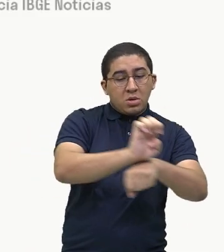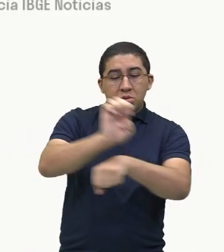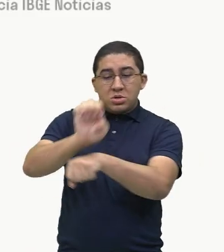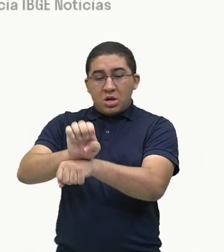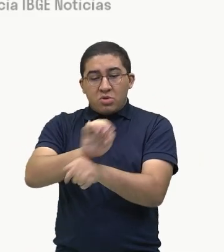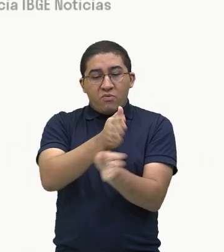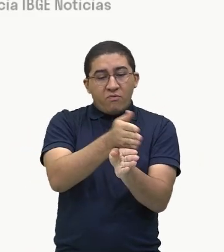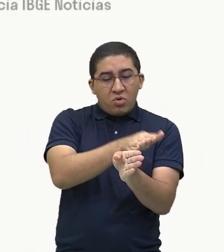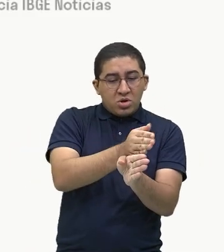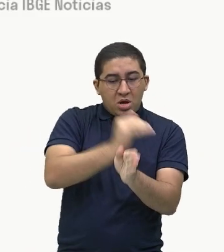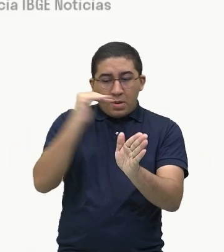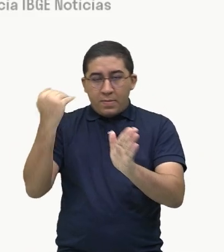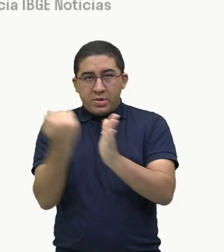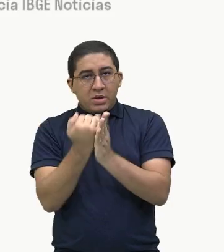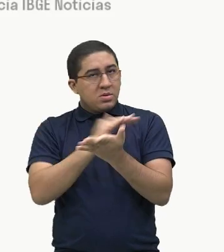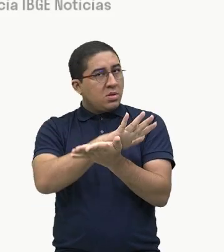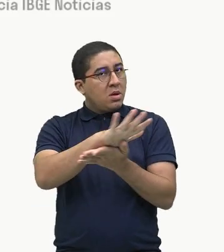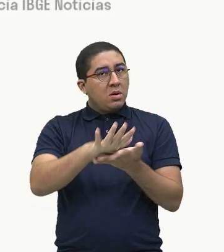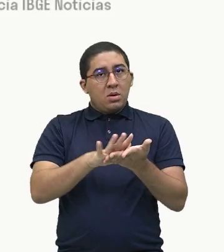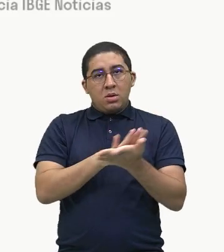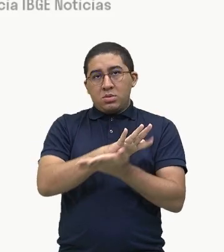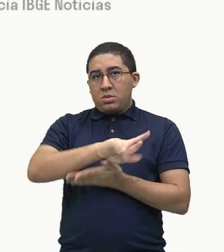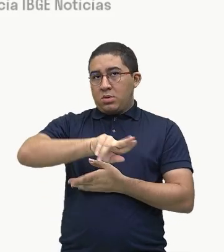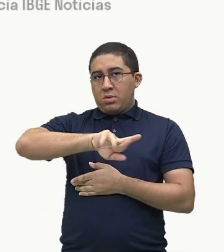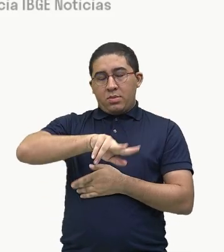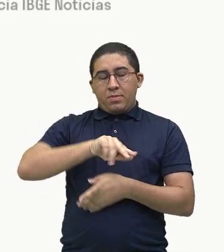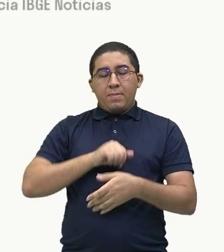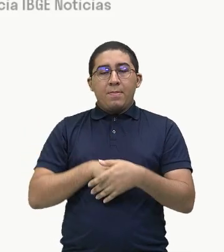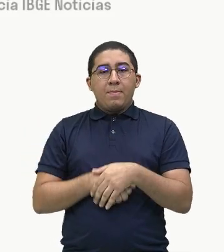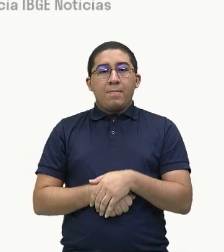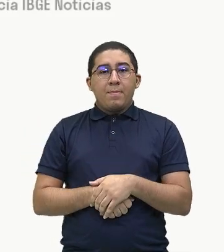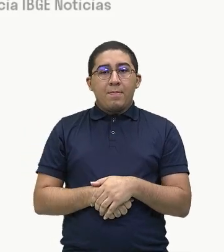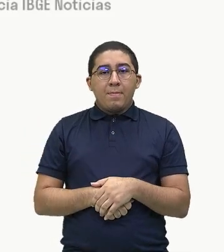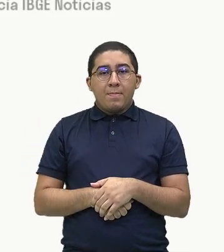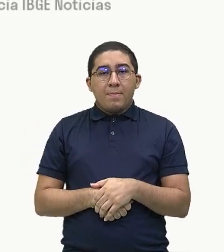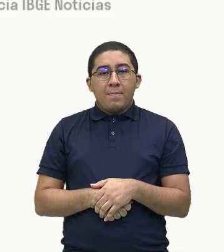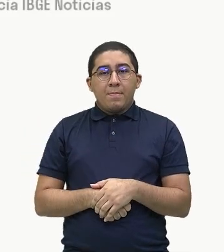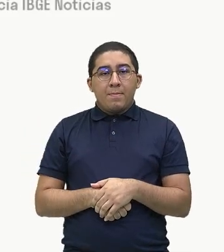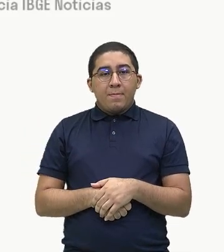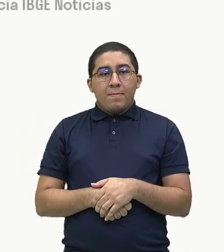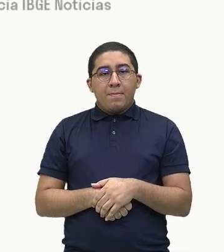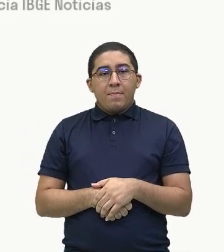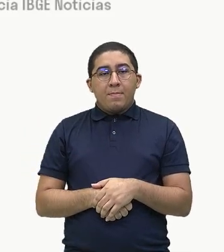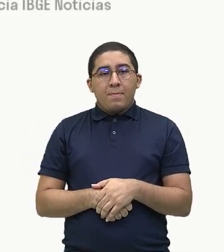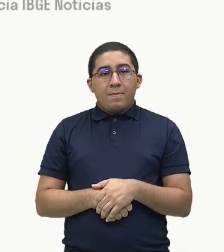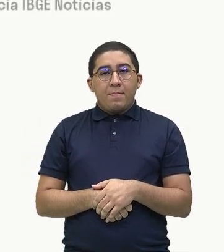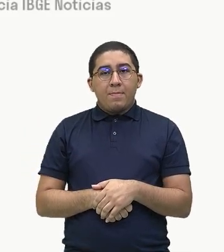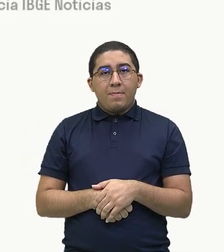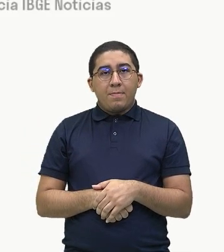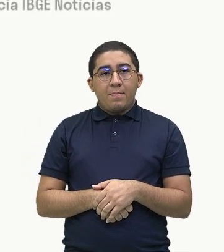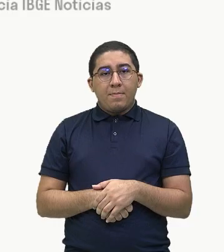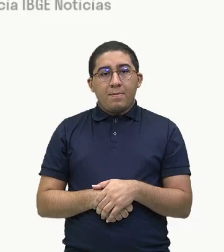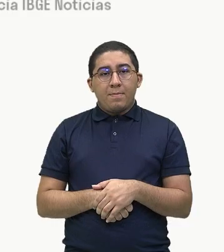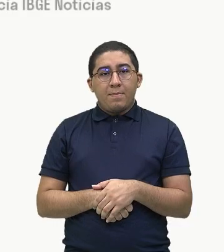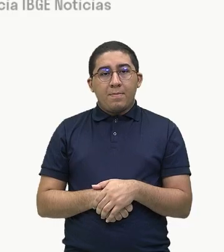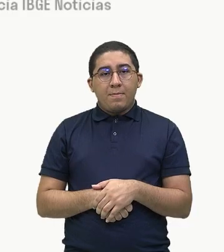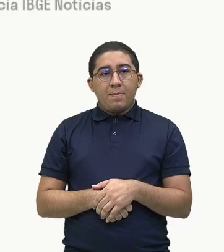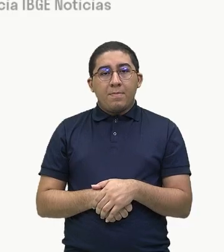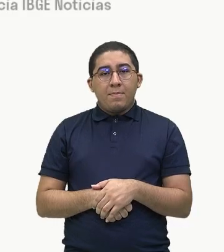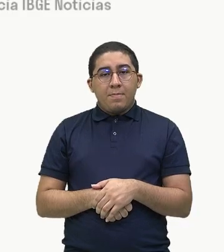limites estaduais, né, que eu reforcei para vocês, a gente ressaltou, né, com relação a